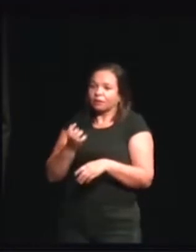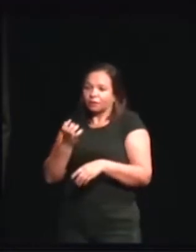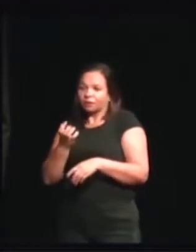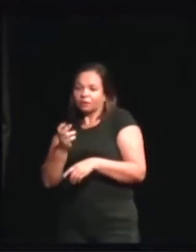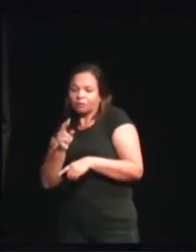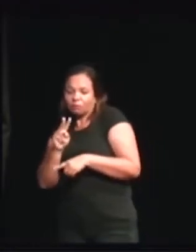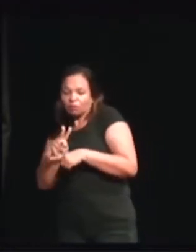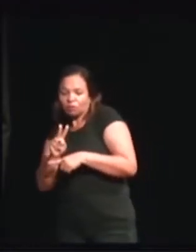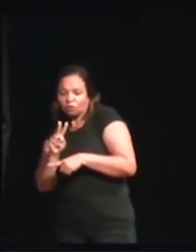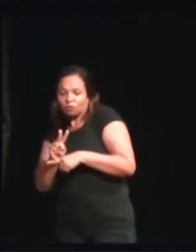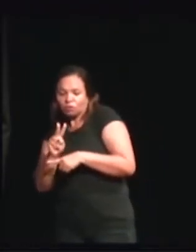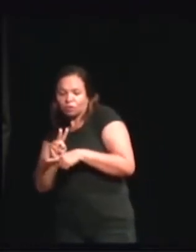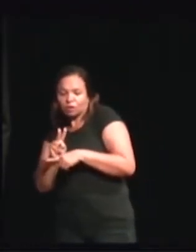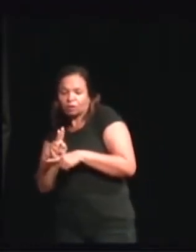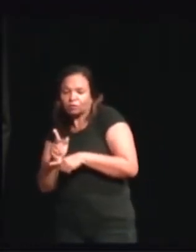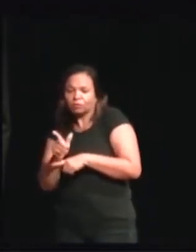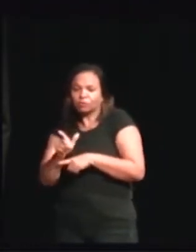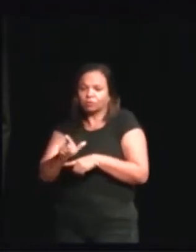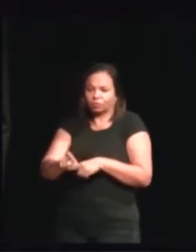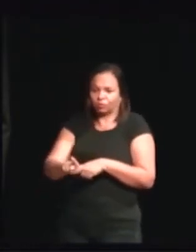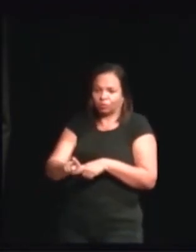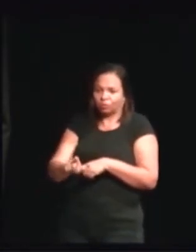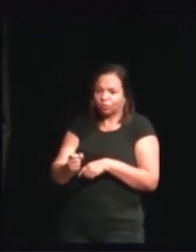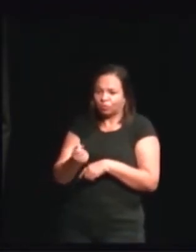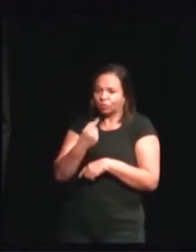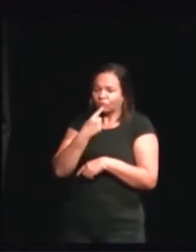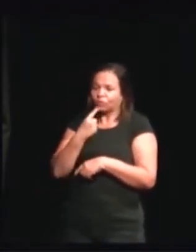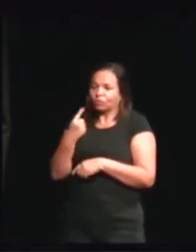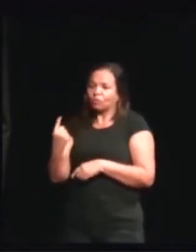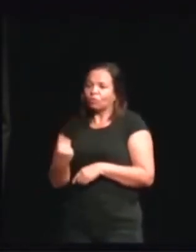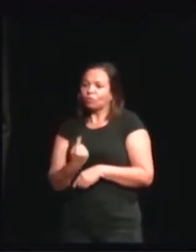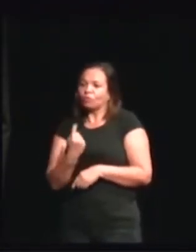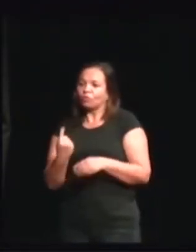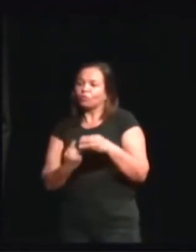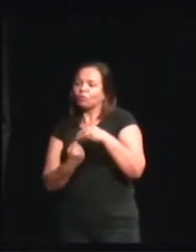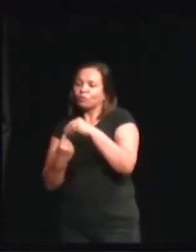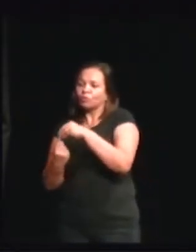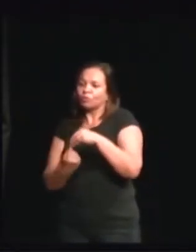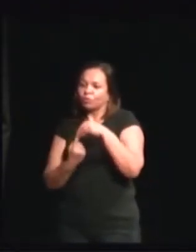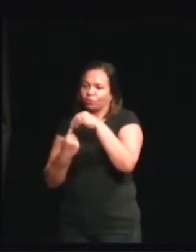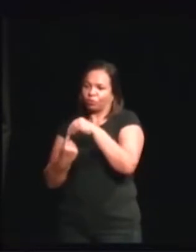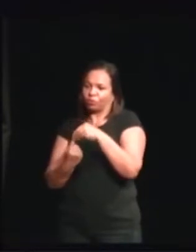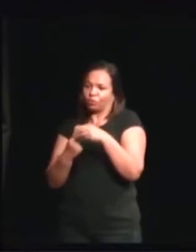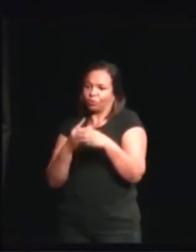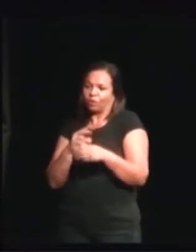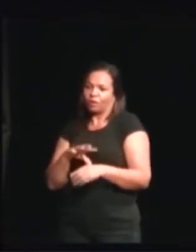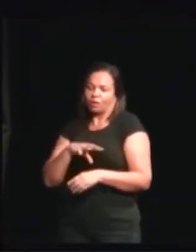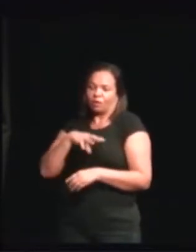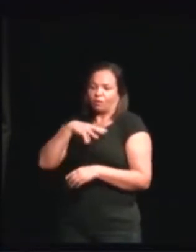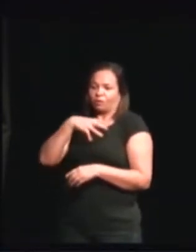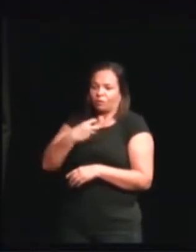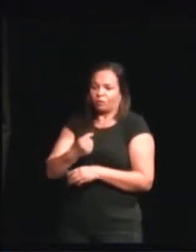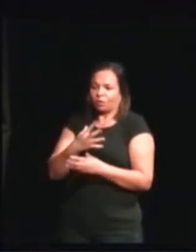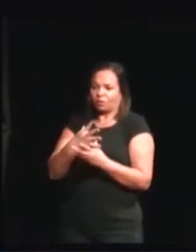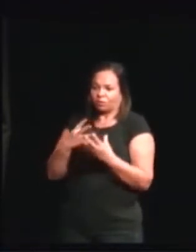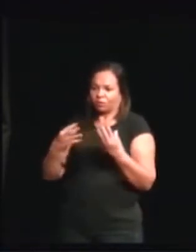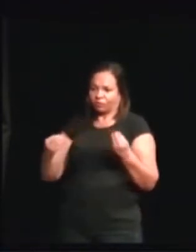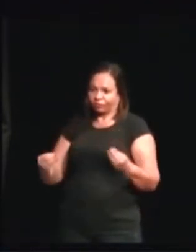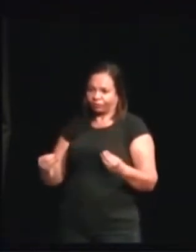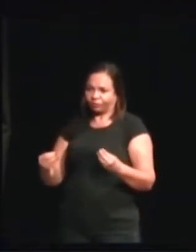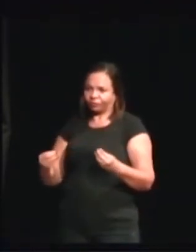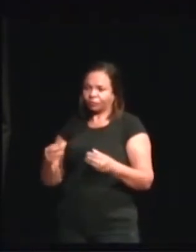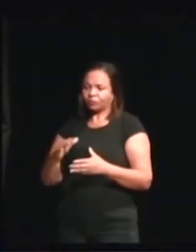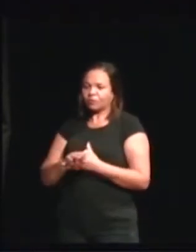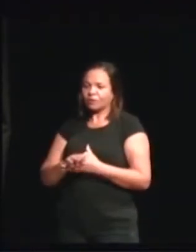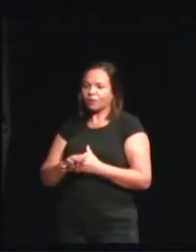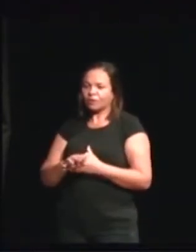O único medicamento que nós temos à disposição da nossa cura é se tornar médicos dos